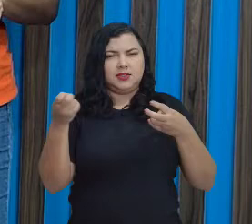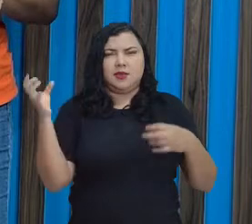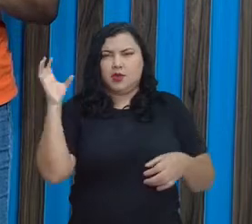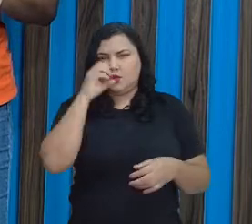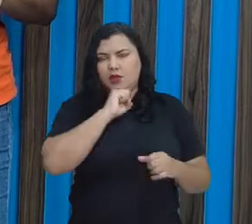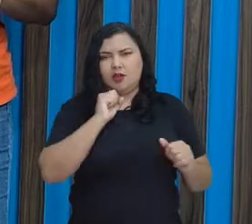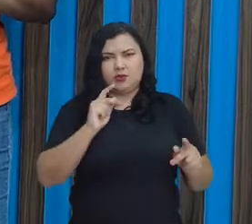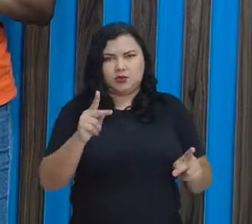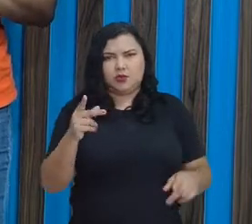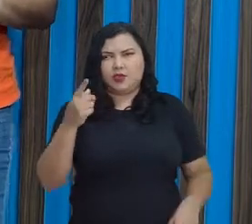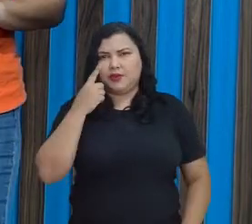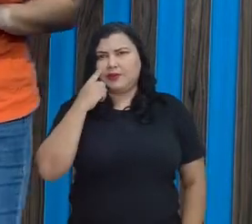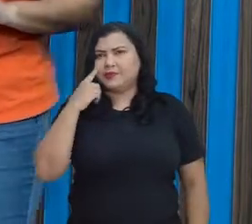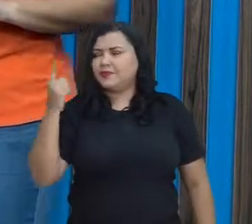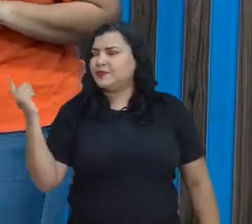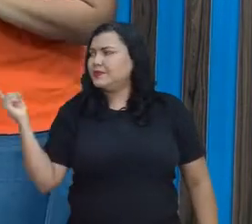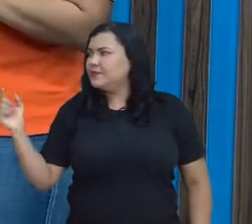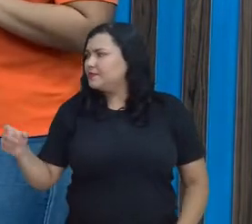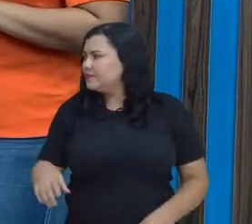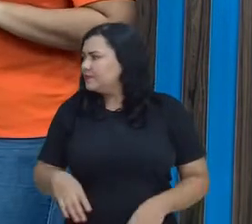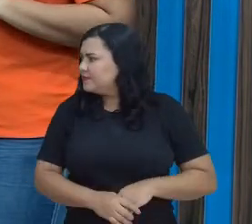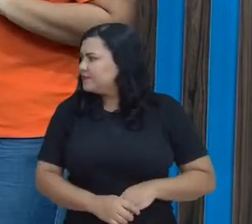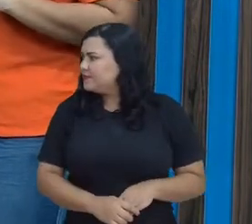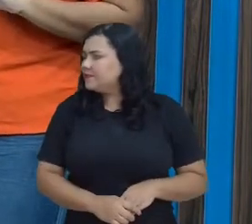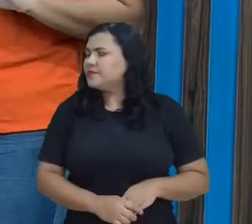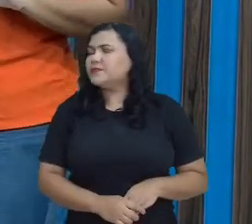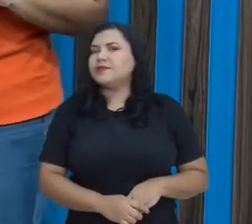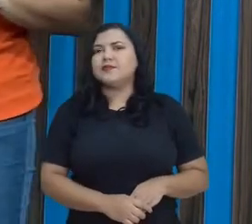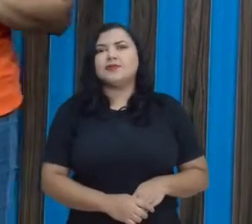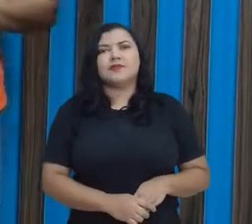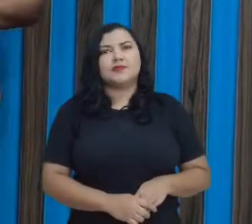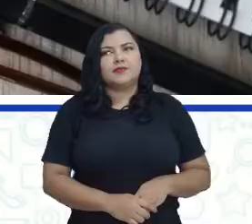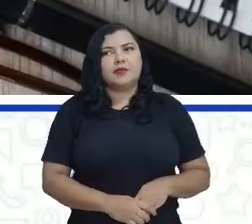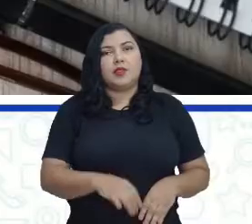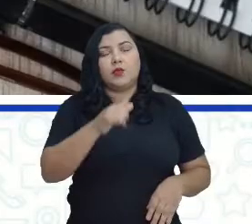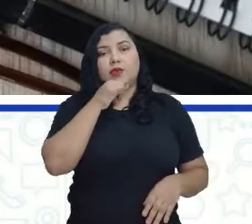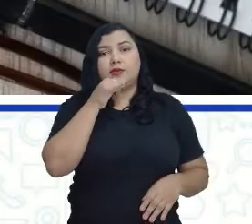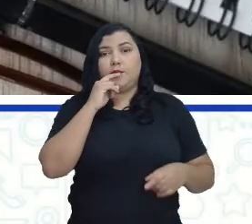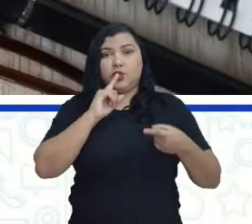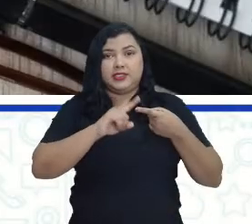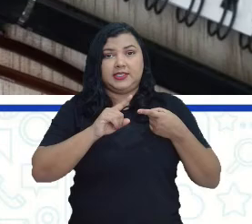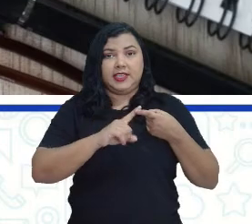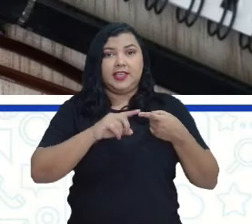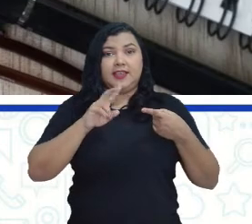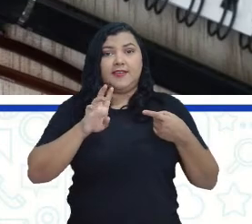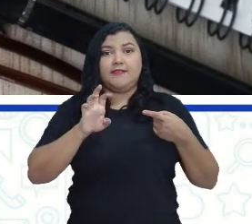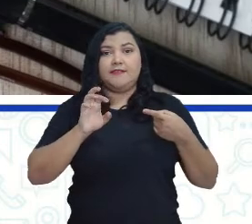rápido, tá? Confia em mim. Então, o predicado, ele pode ser verbal,